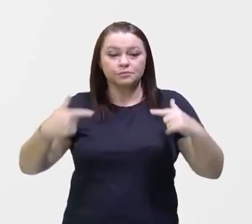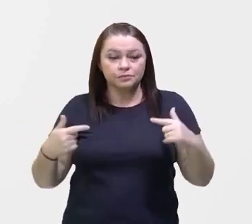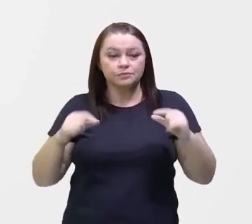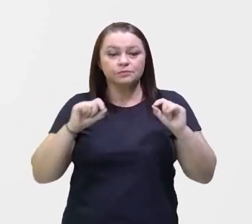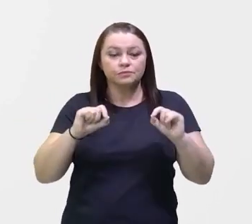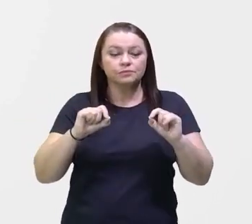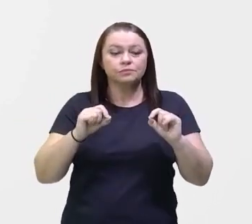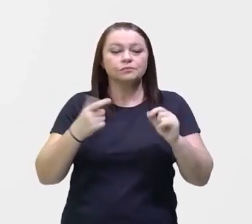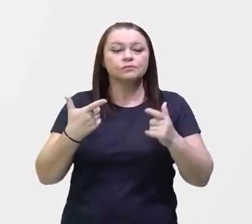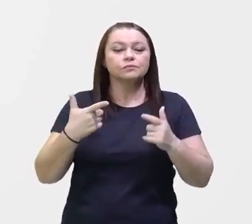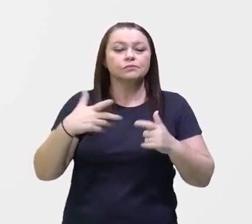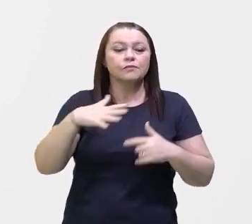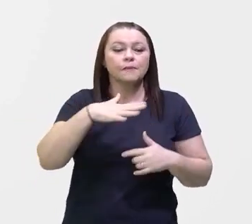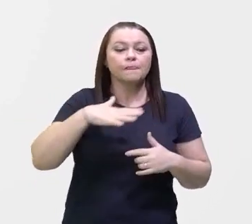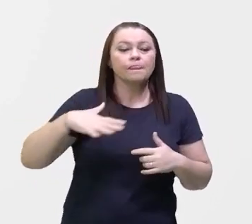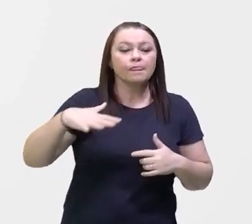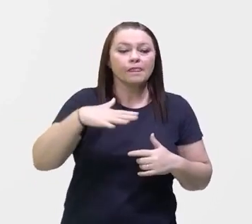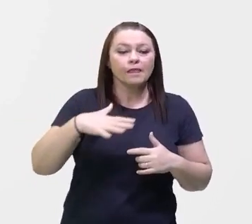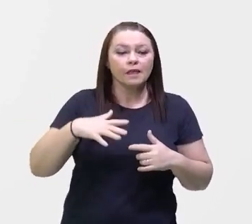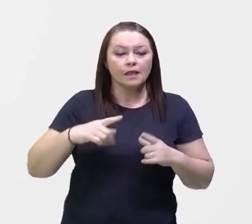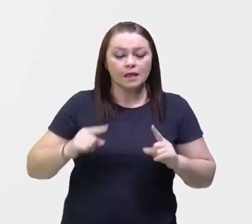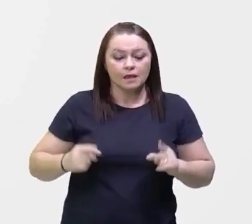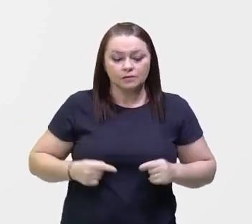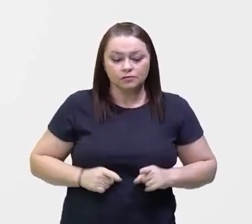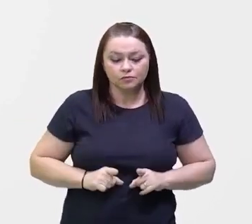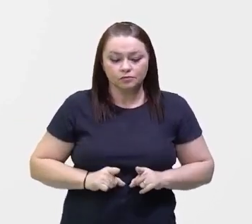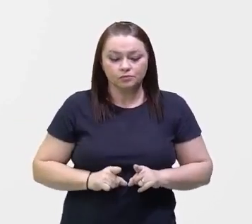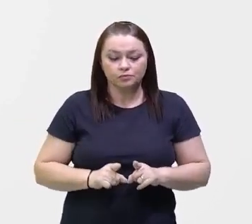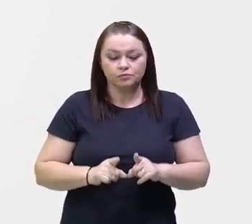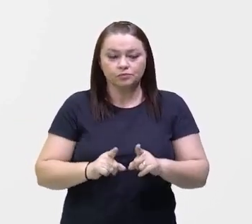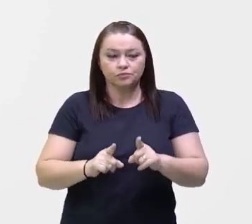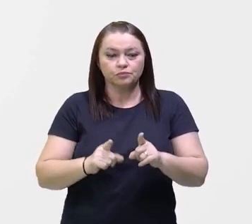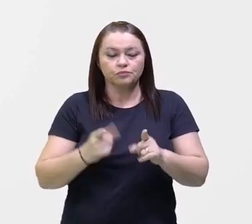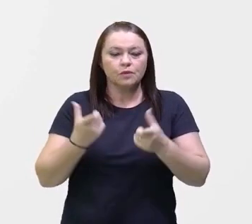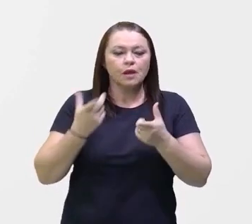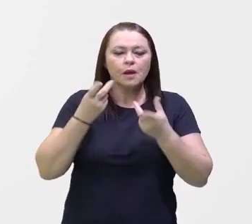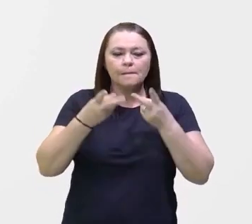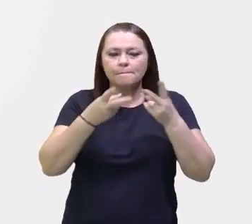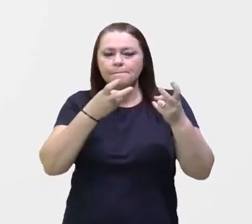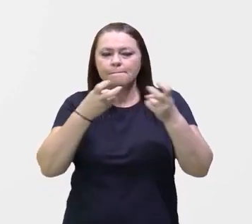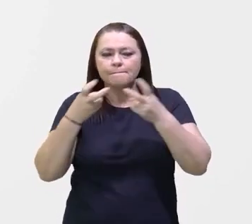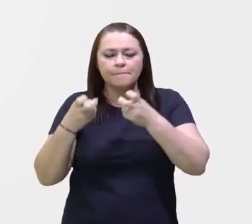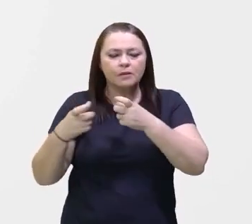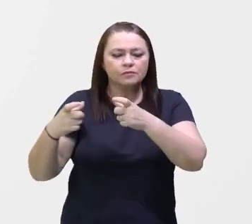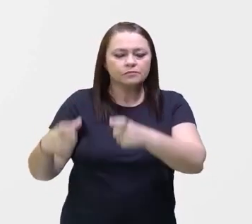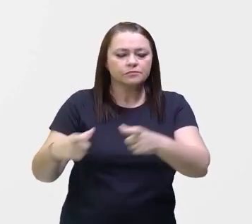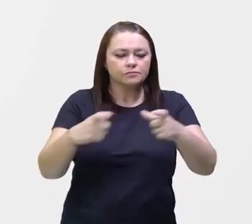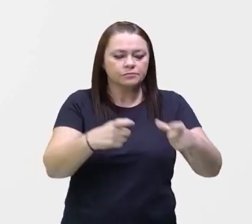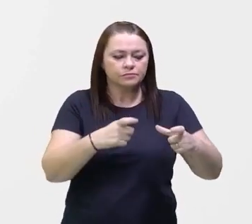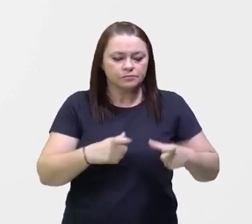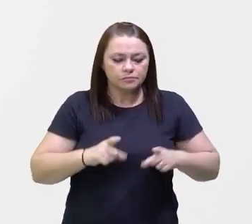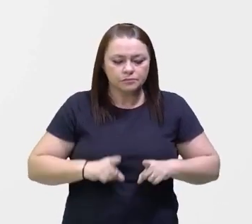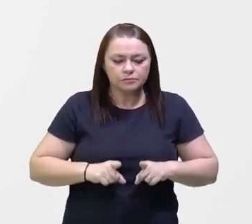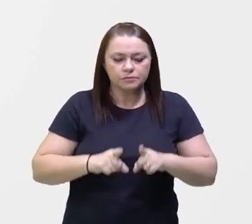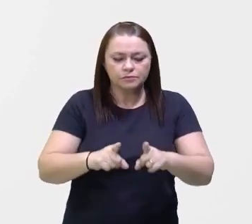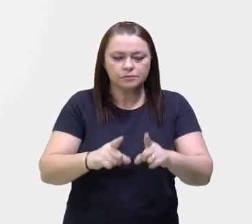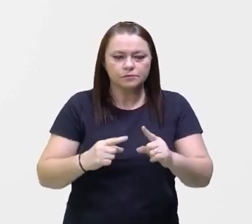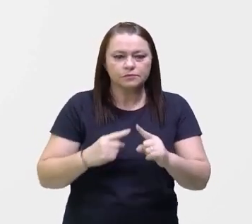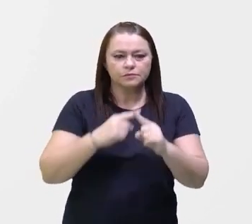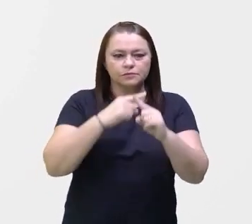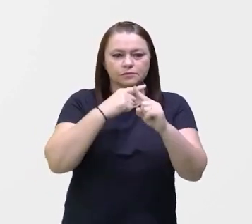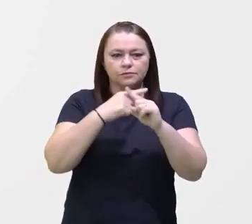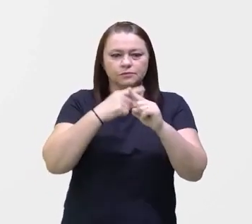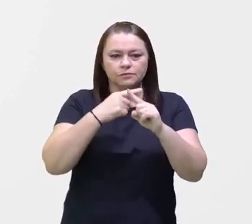paralelogramo, losango, observando as posições relativas entre seus lados paralelos, concorrentes